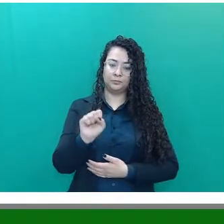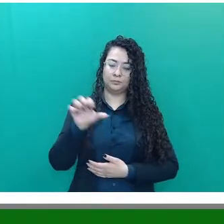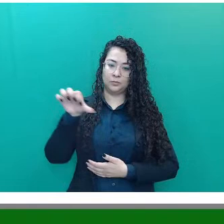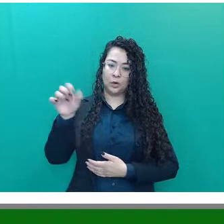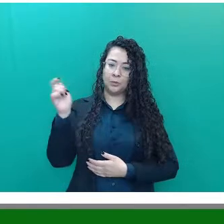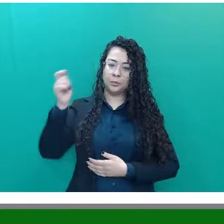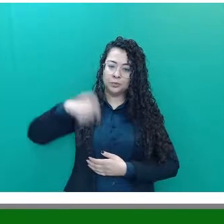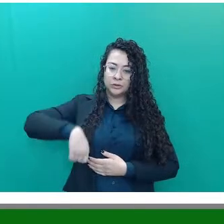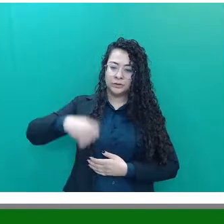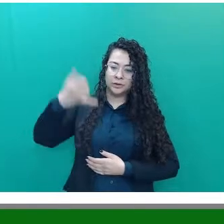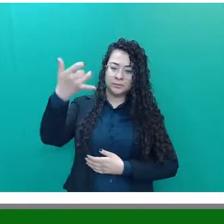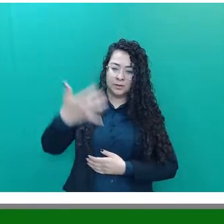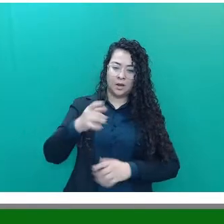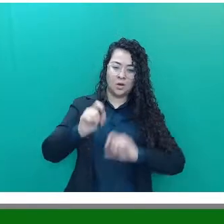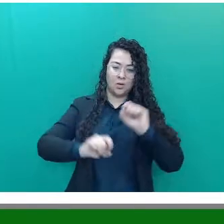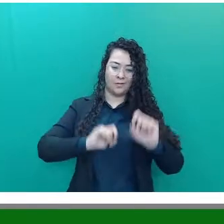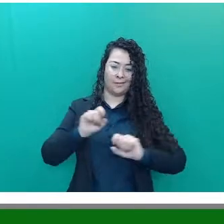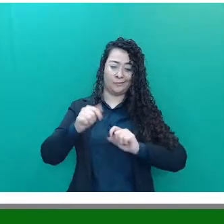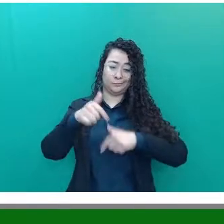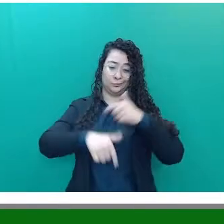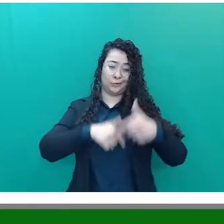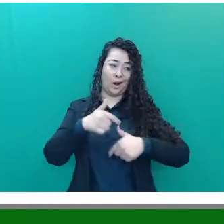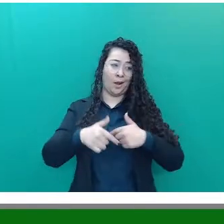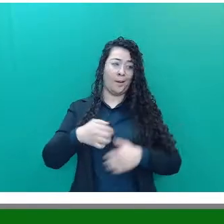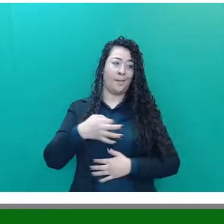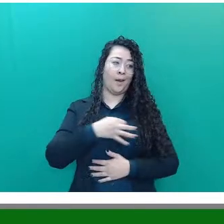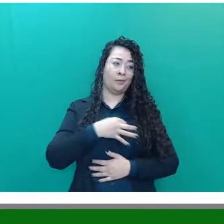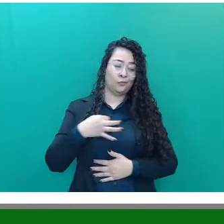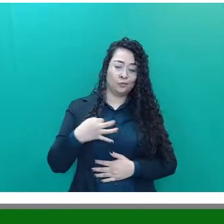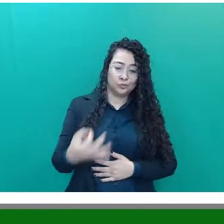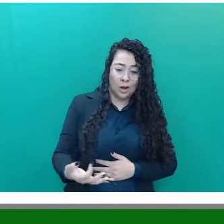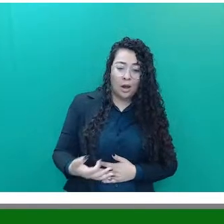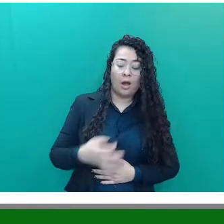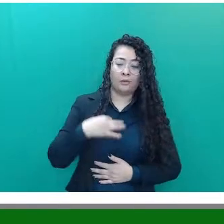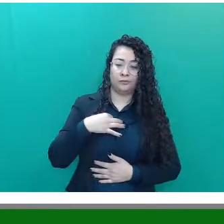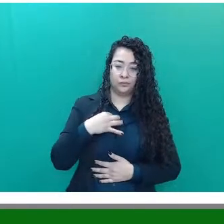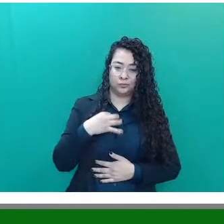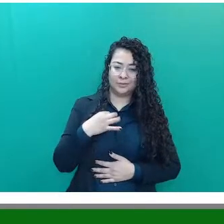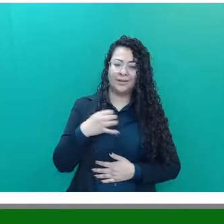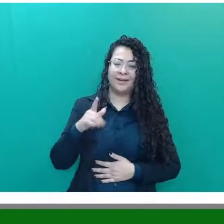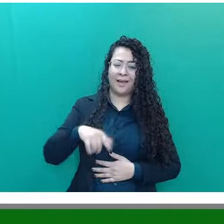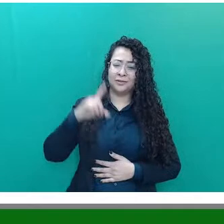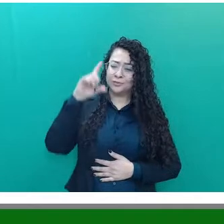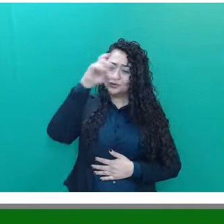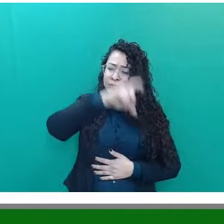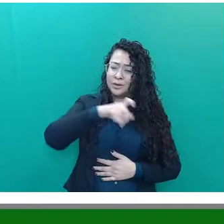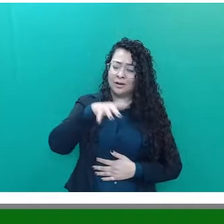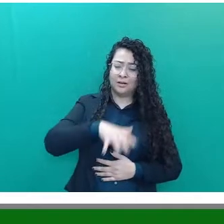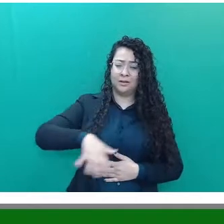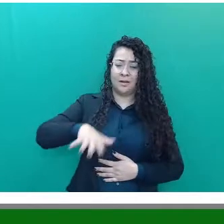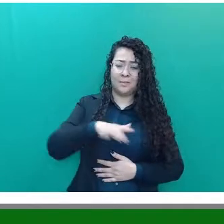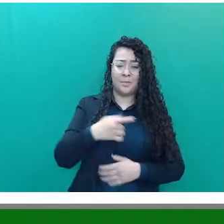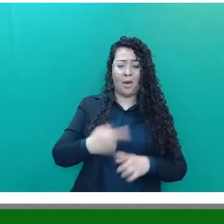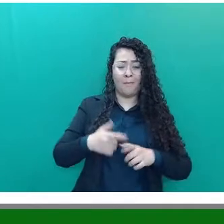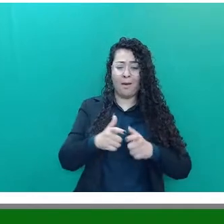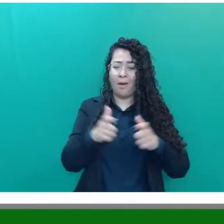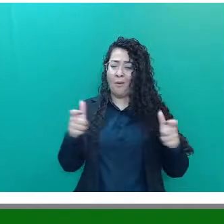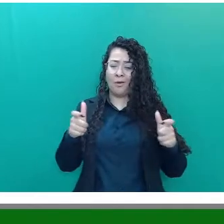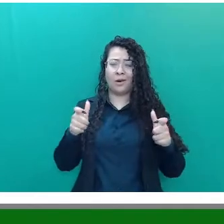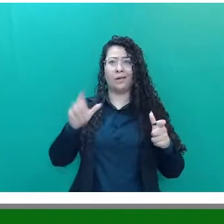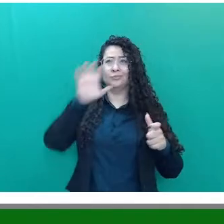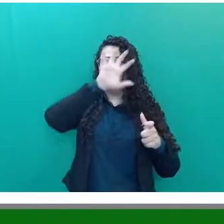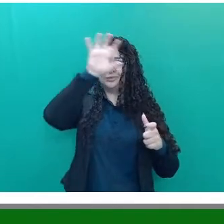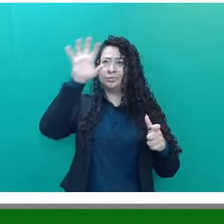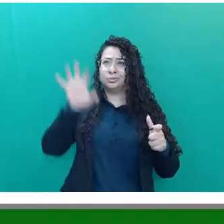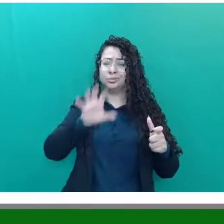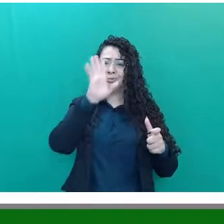serviço voluntário ainda é uma constante no mercado de trabalho da área, pois a maioria dos participantes de todas as regiões